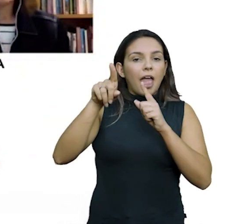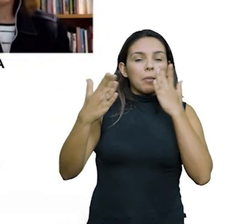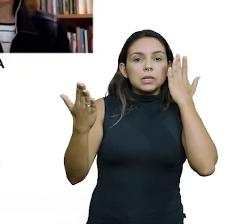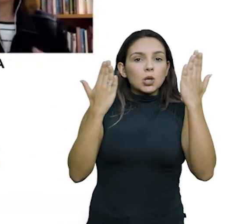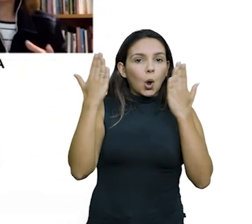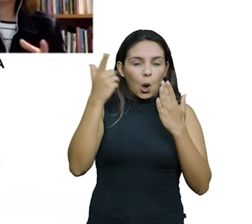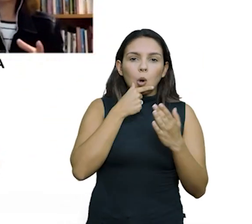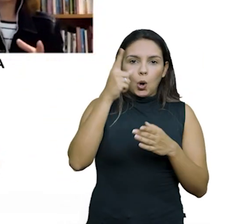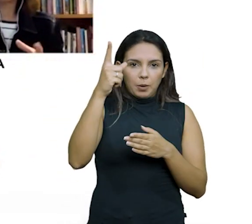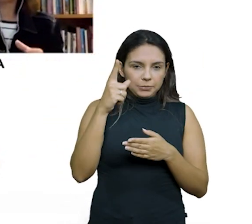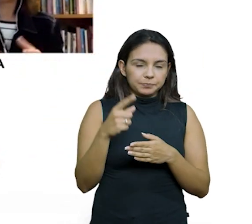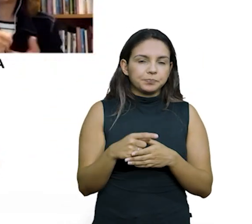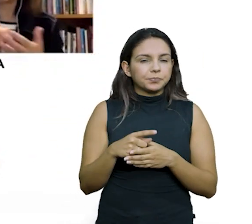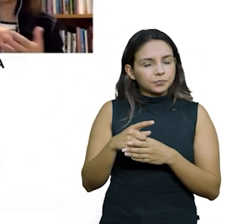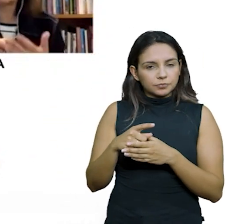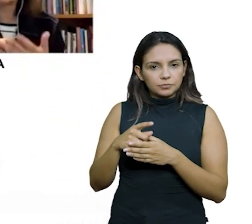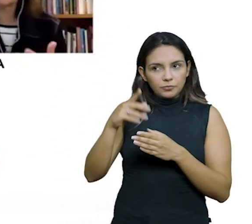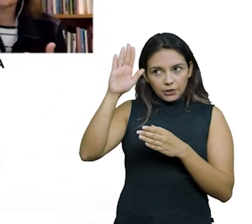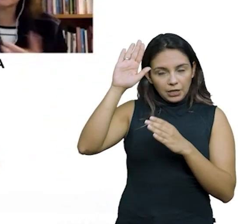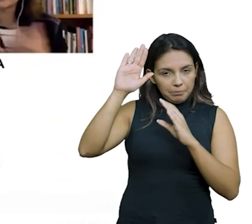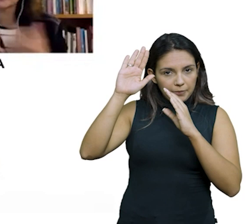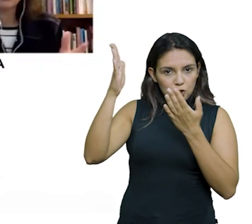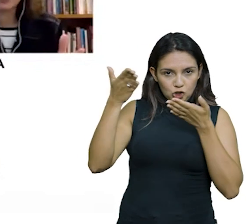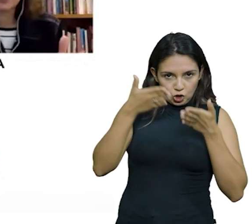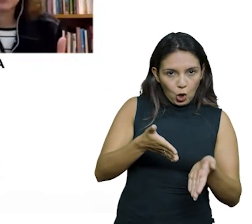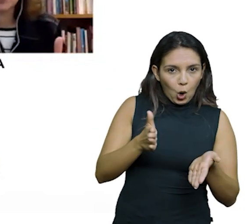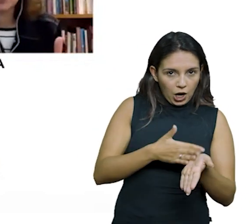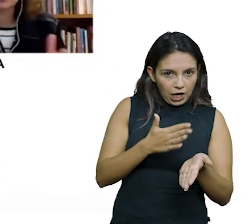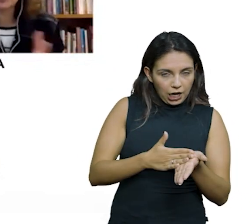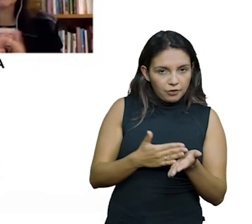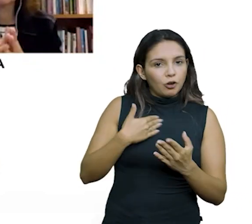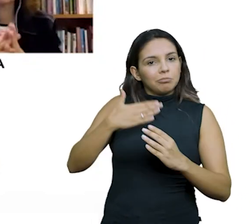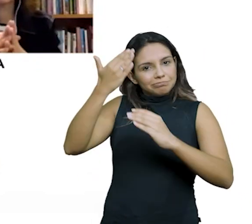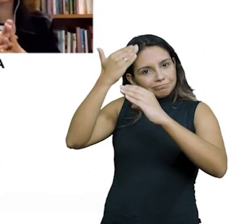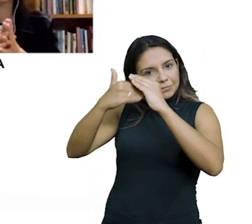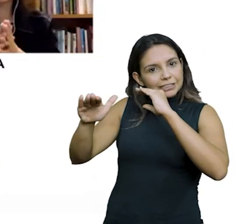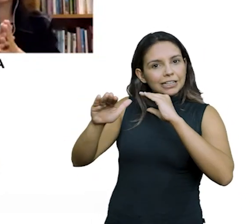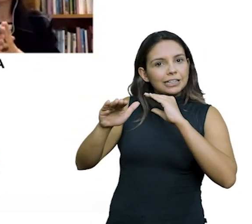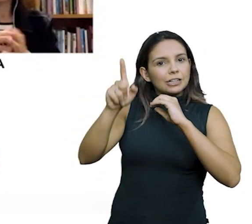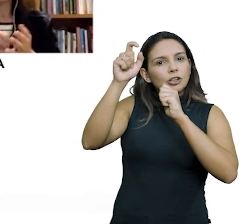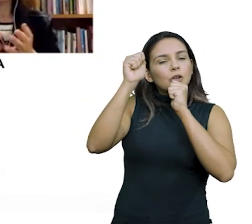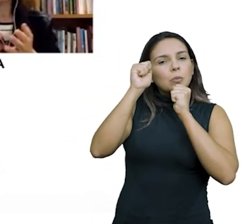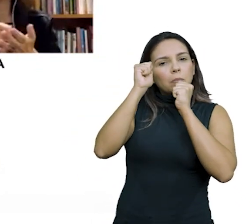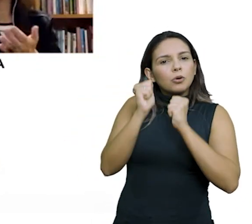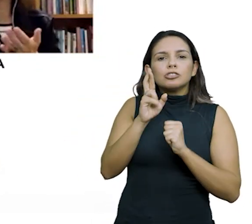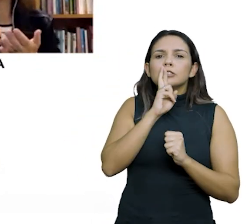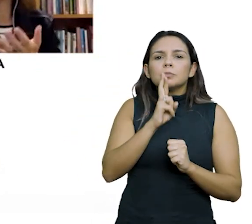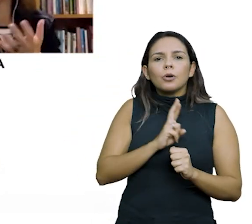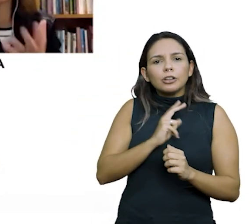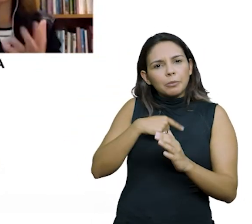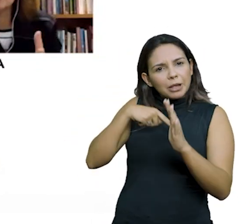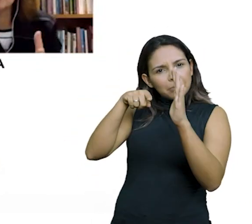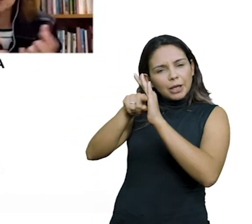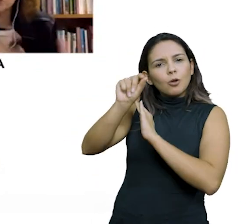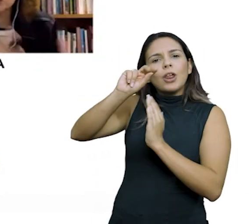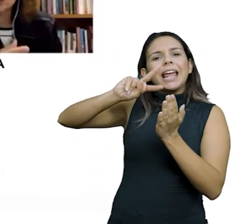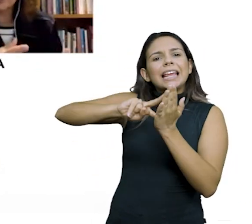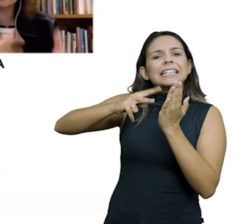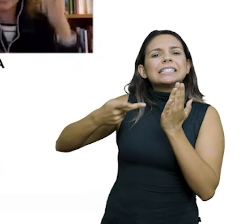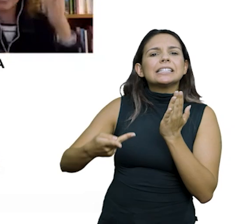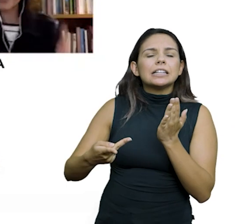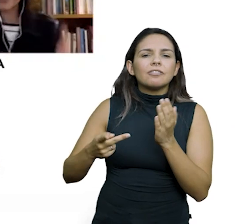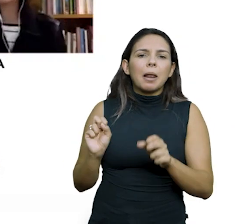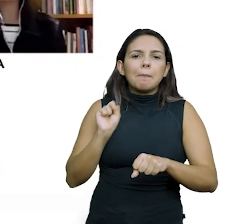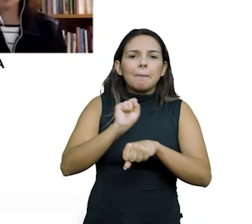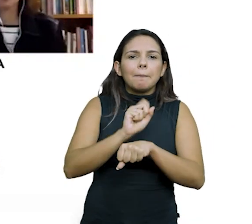livro chegou e eu mandei um e-mail para ele, achando que ele não ia responder nunca, perguntando se ele podia responder uma pergunta minha sobre o significado